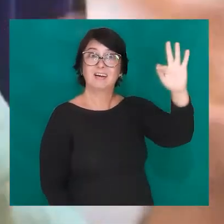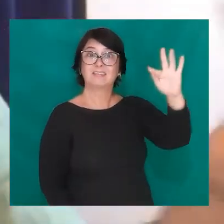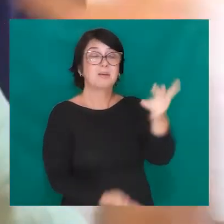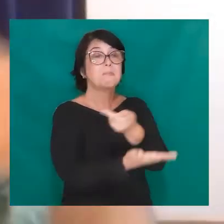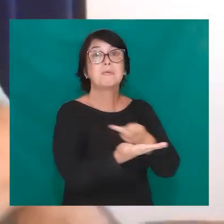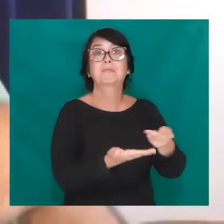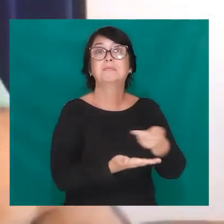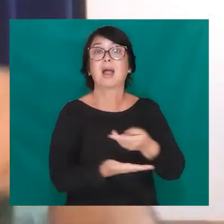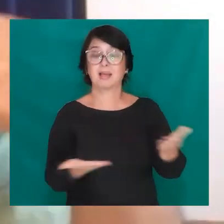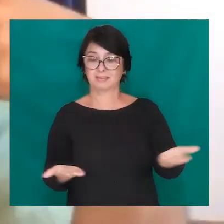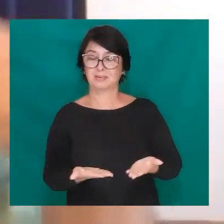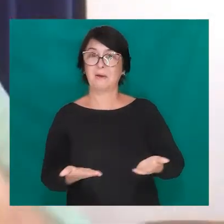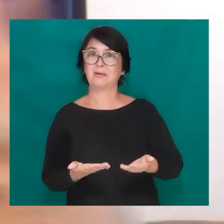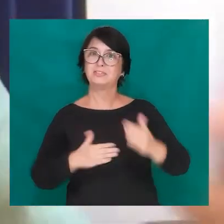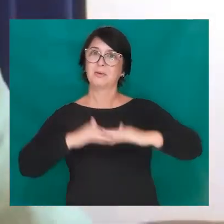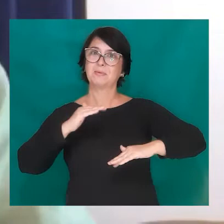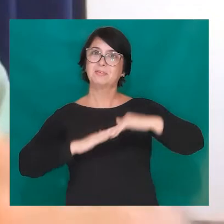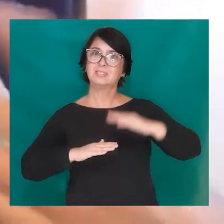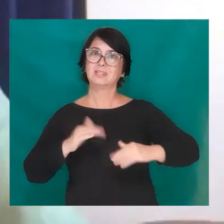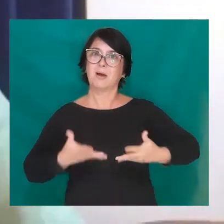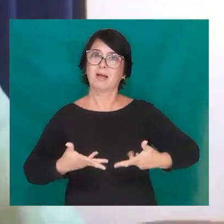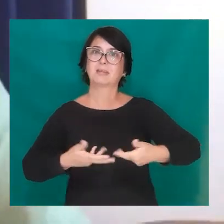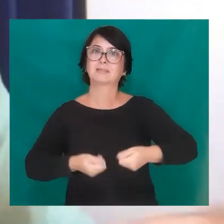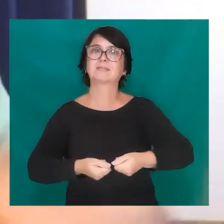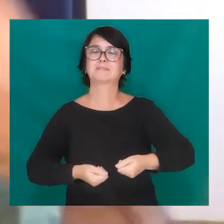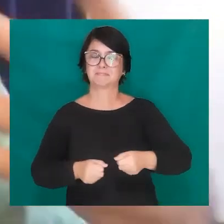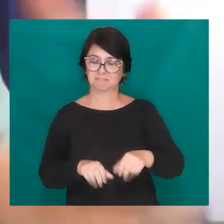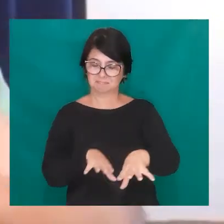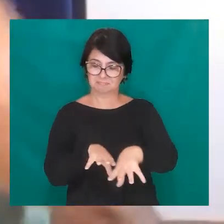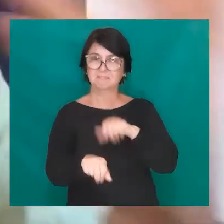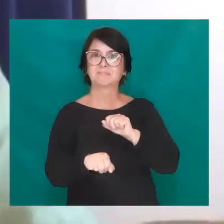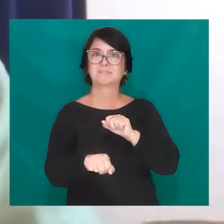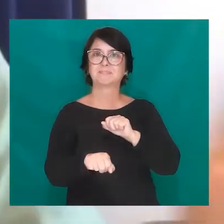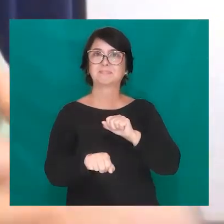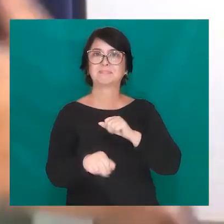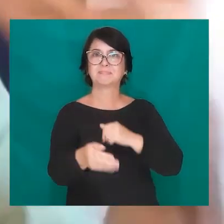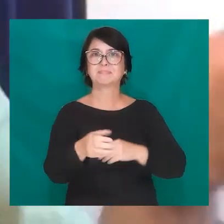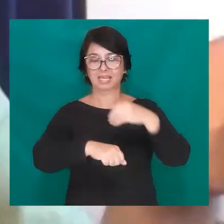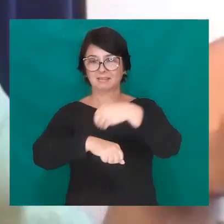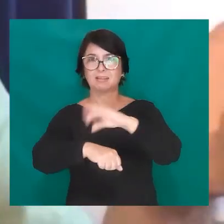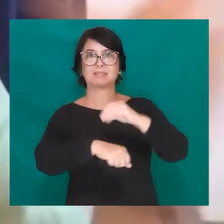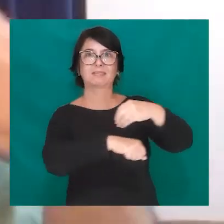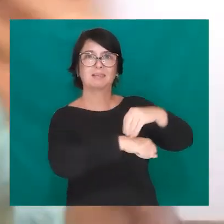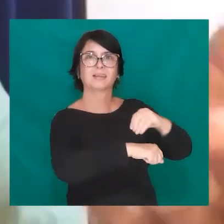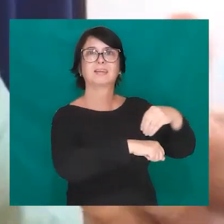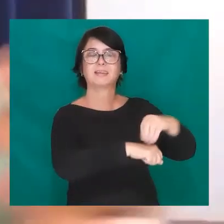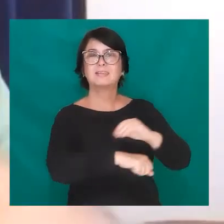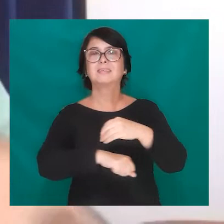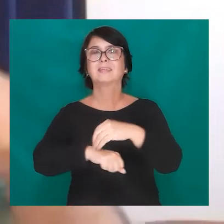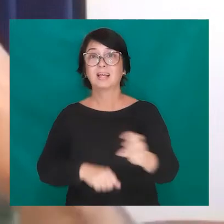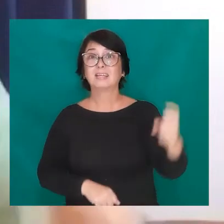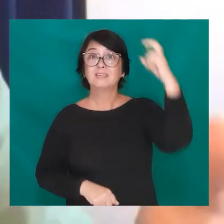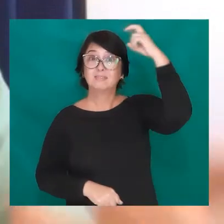te passou e hoje você, de alguma forma, transmitir isso, né, com toda a sua brasilidade, toda a sua influência cultural,